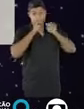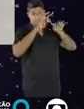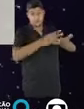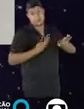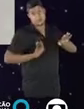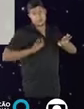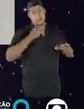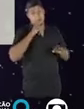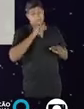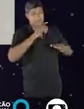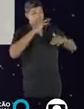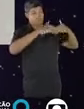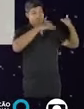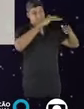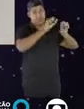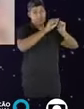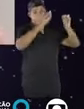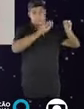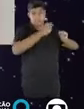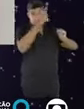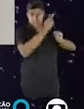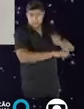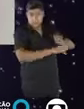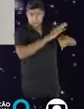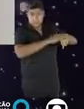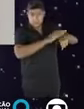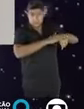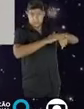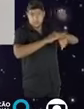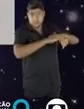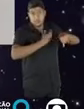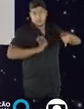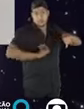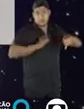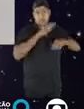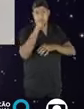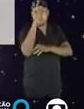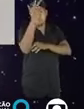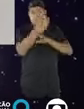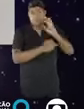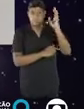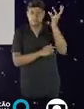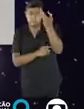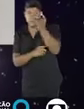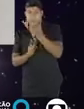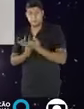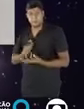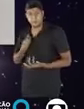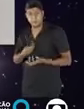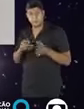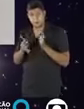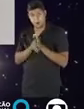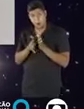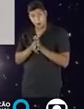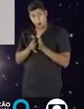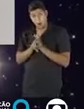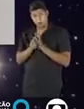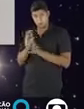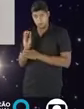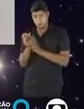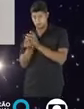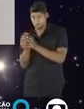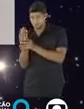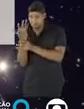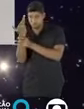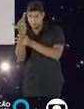E a gente consegue criar ecossistemas, né, no caso, na integração lavoura, pecuária, floresta e da agricultura regenerativa, onde o próprio consórcio de plantas